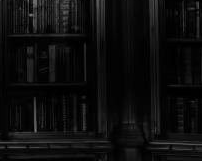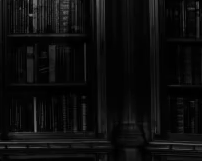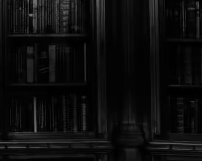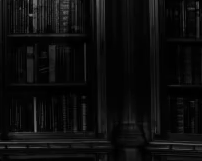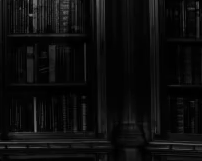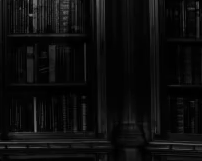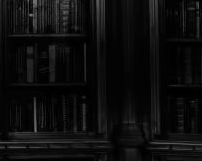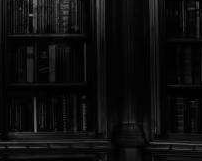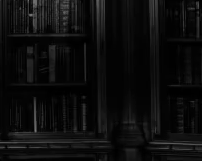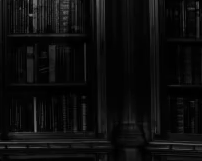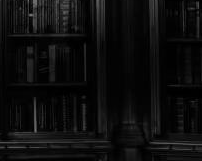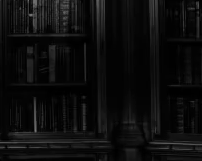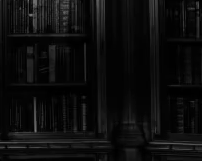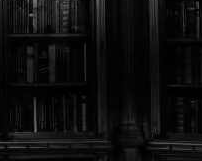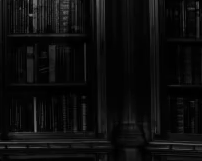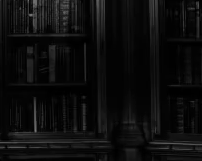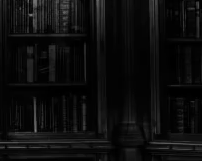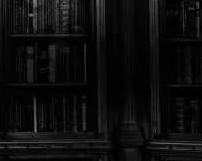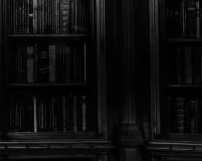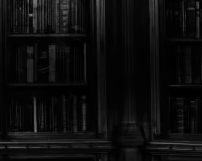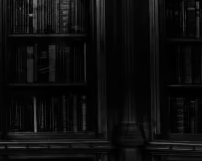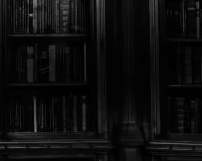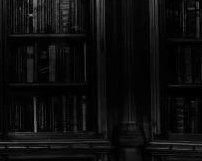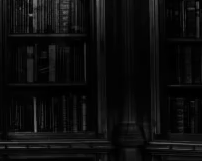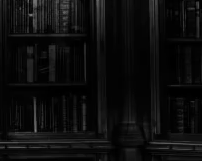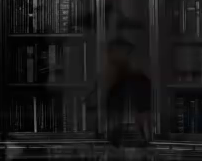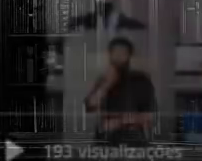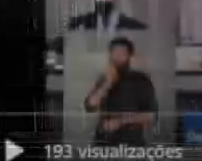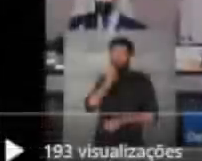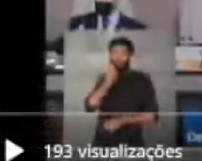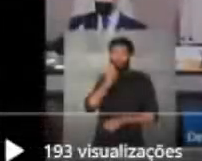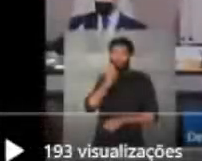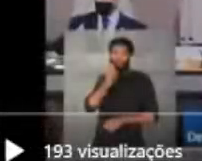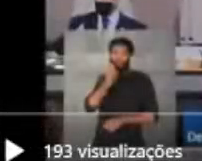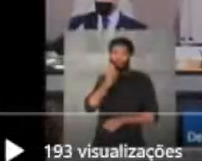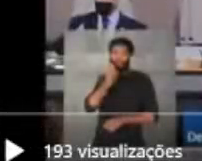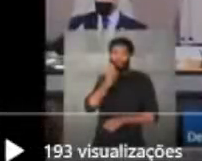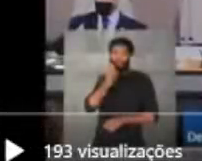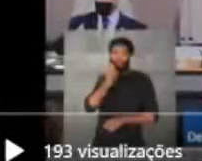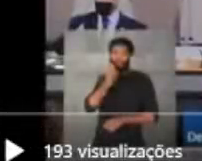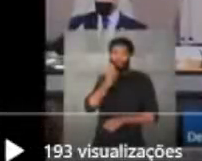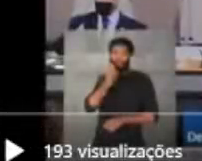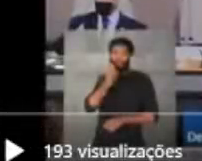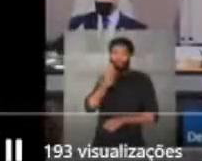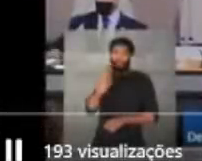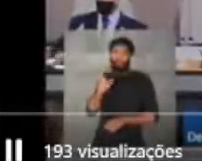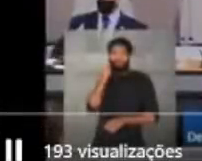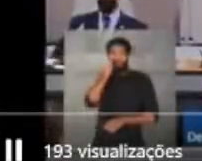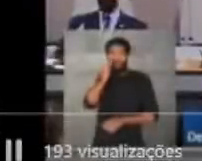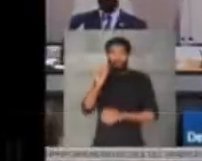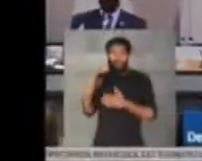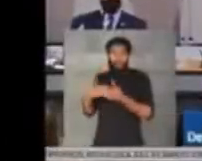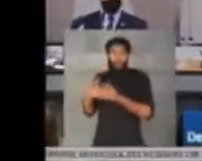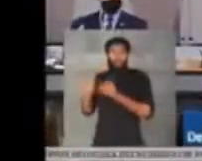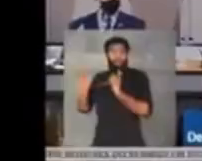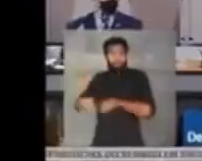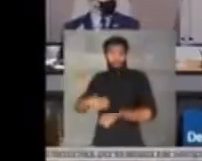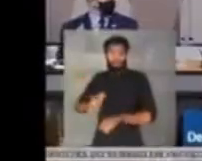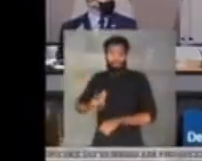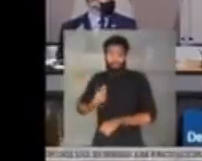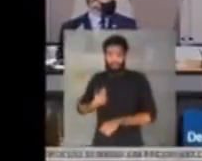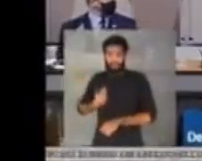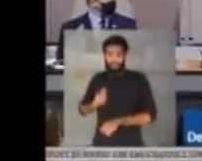de Witzel, na carequinha, pro Witzel ficar feliz. Vamos botar aqui. Vamos ouvir juntos. Será que o senhor